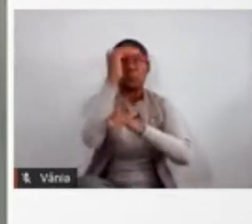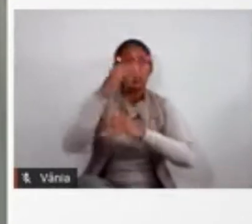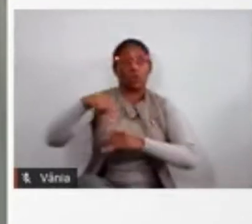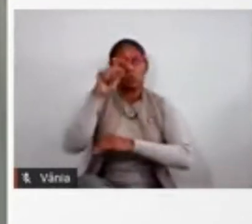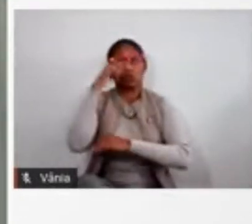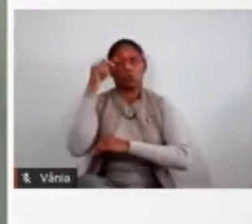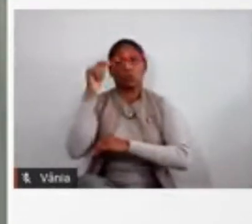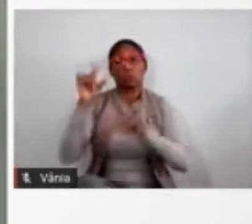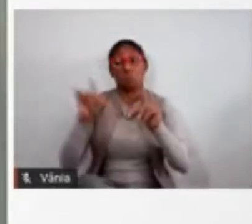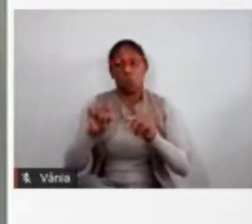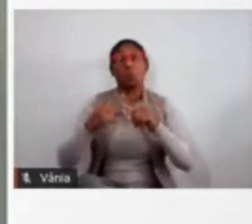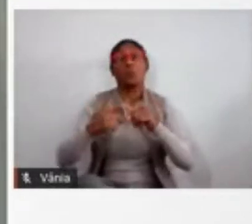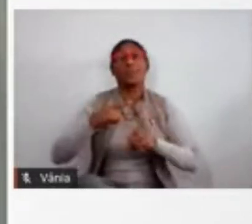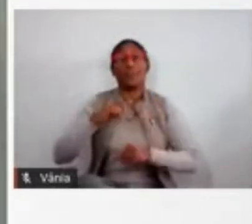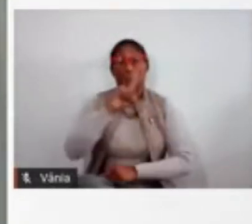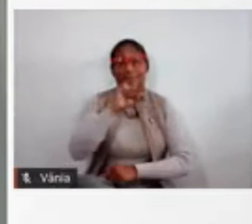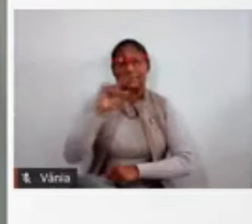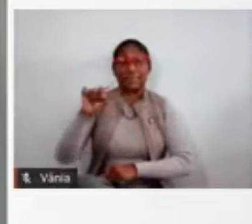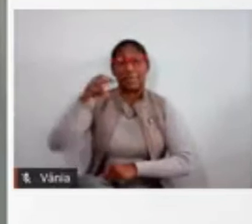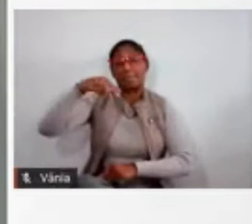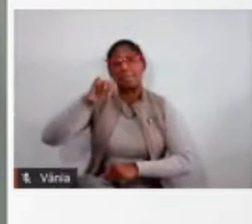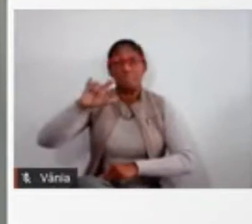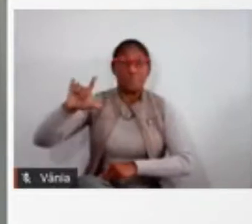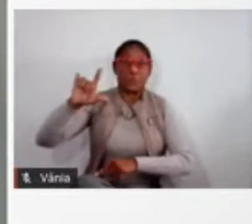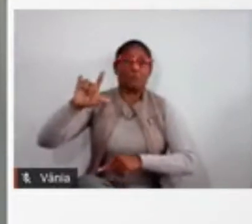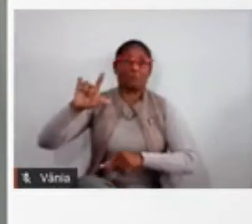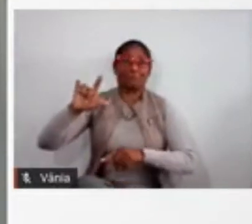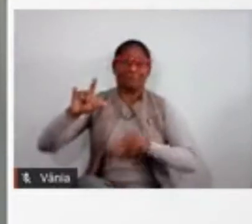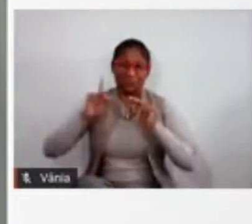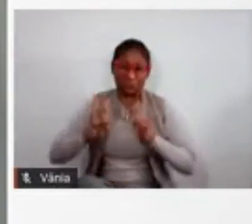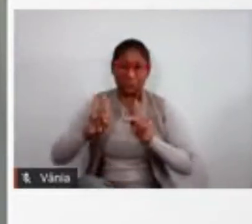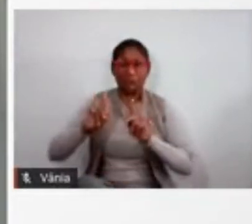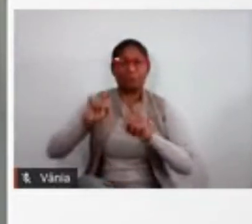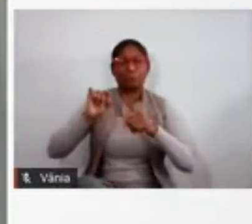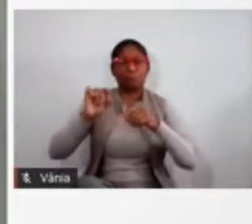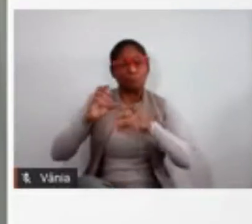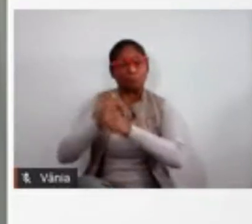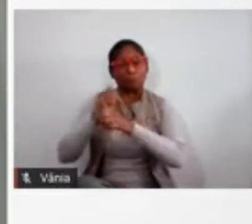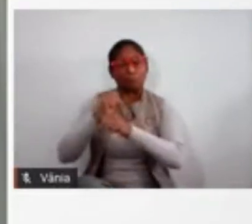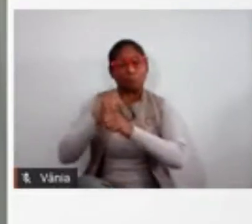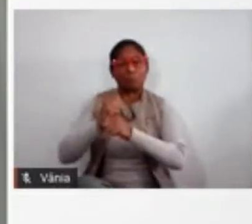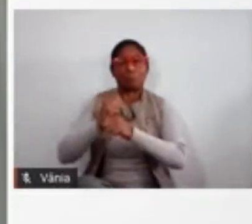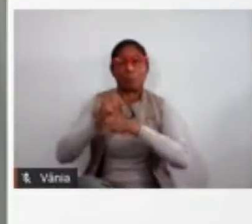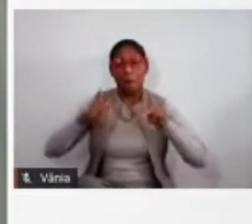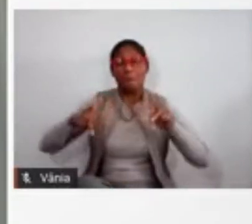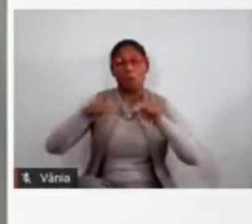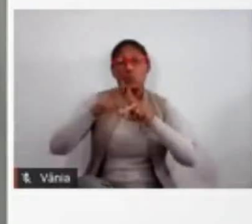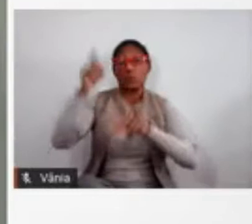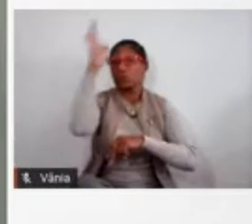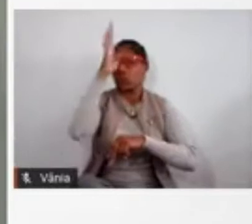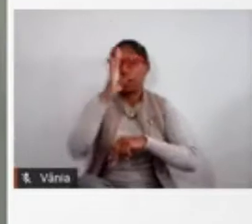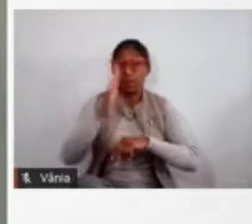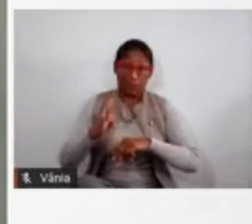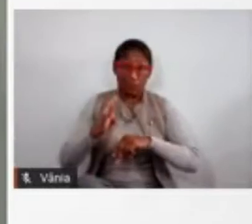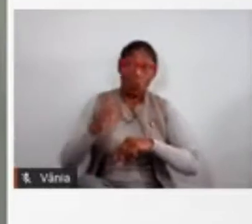mil habitantes, no Brasil. É o menor número de casos proporcionalmente à população no Brasil entre todos